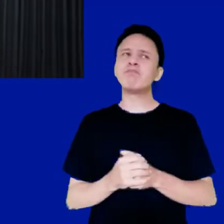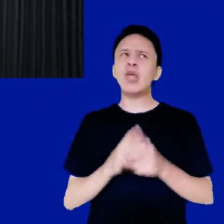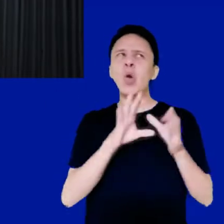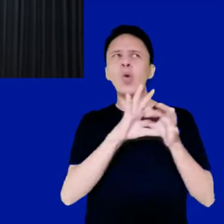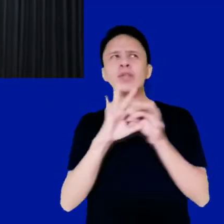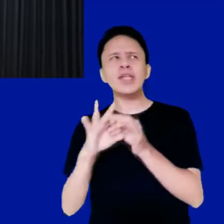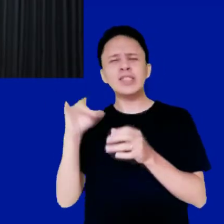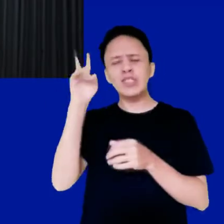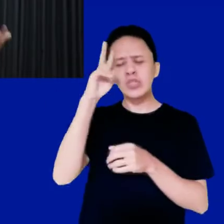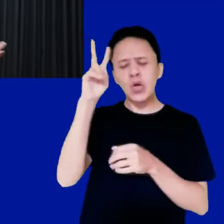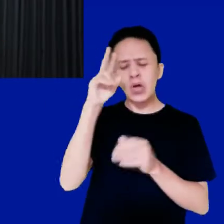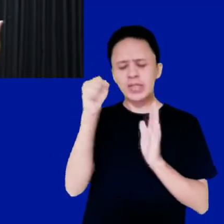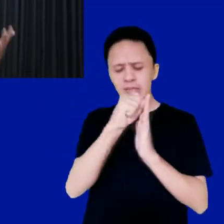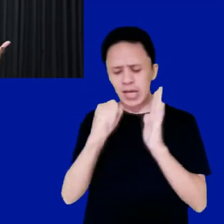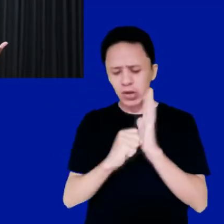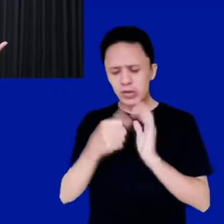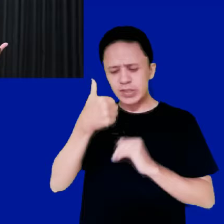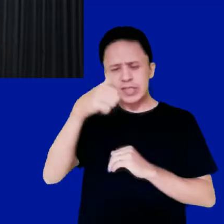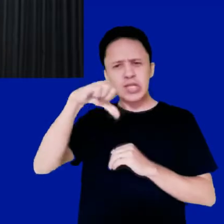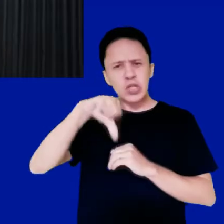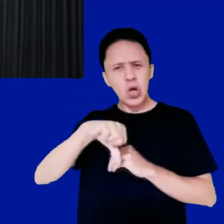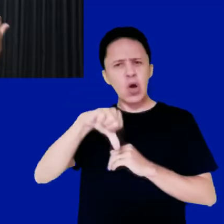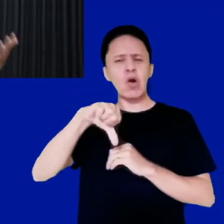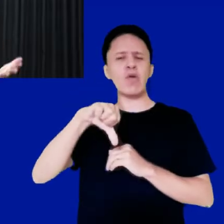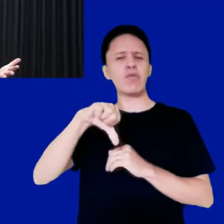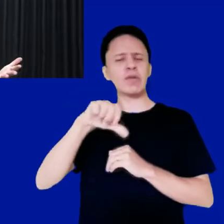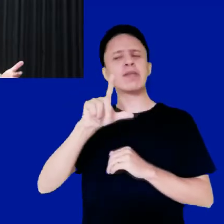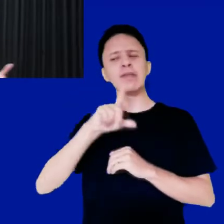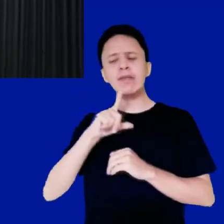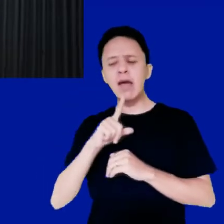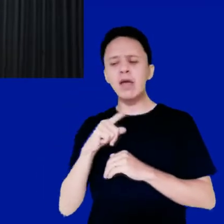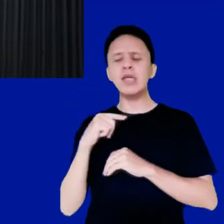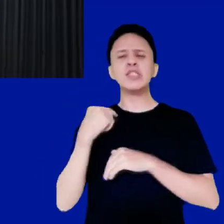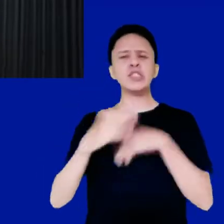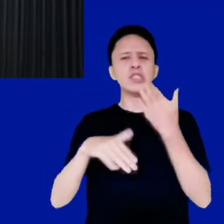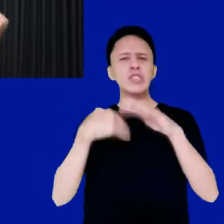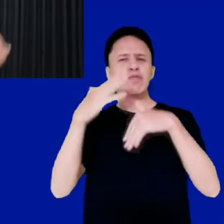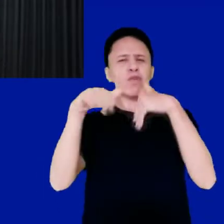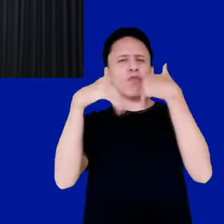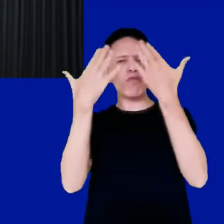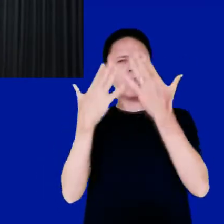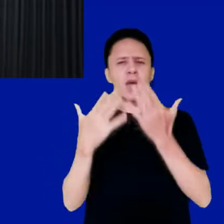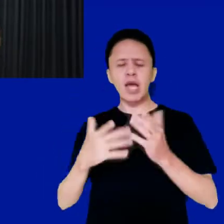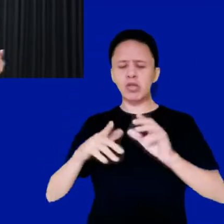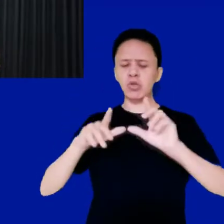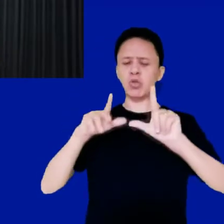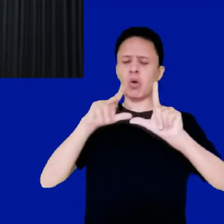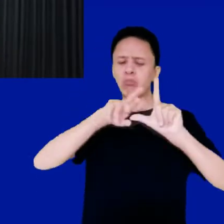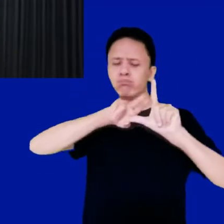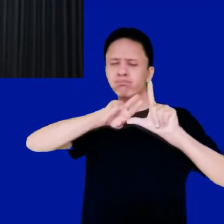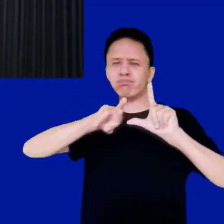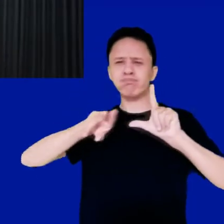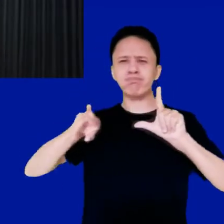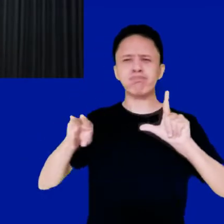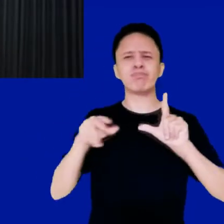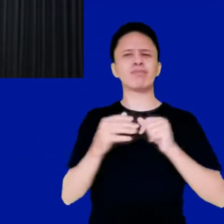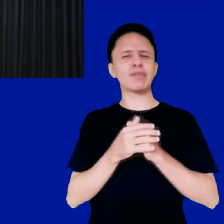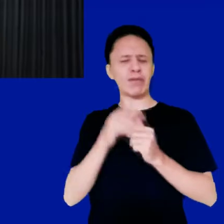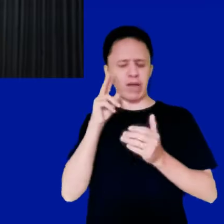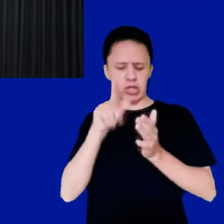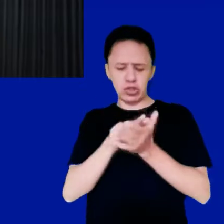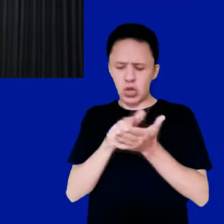no Brasil. Bom, a gente tem que pensar em um contexto histórico, né? Século XIX, a gente já tem o desenvolvimento da imprensa, nós já